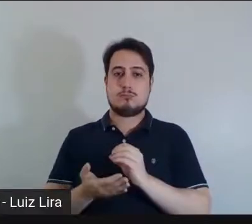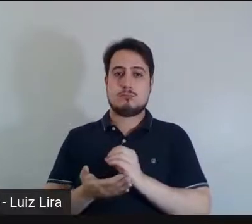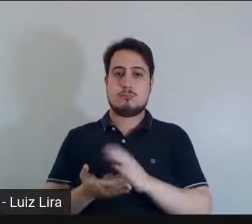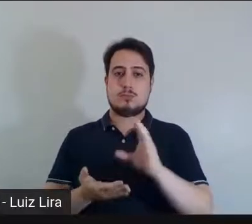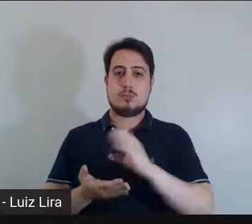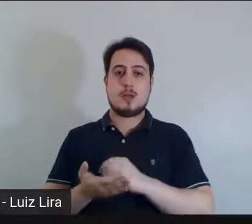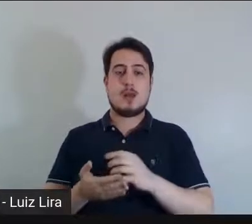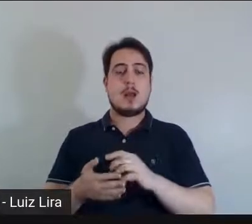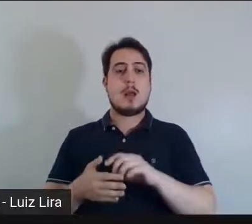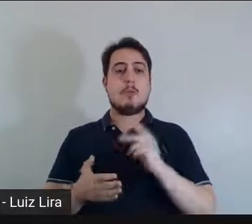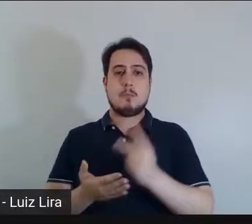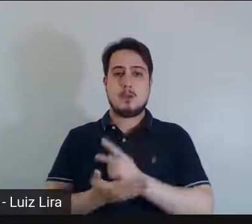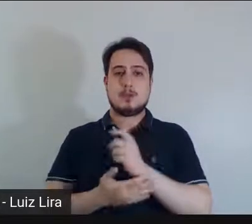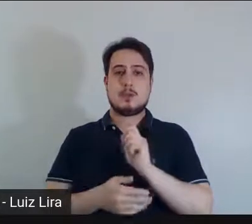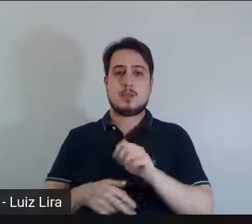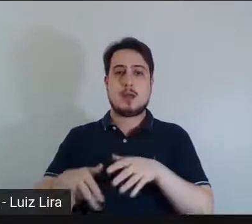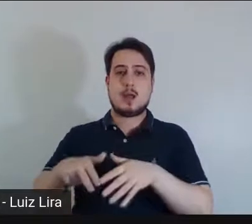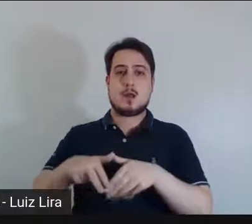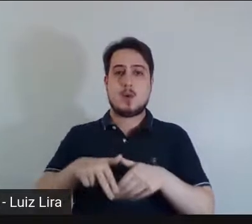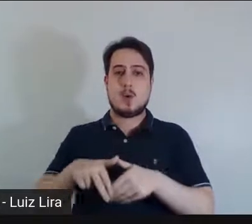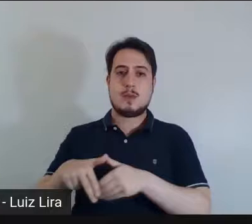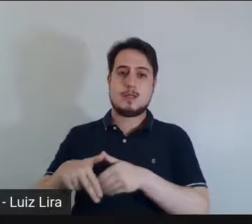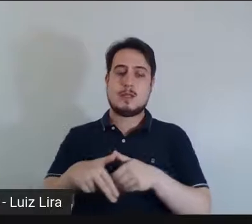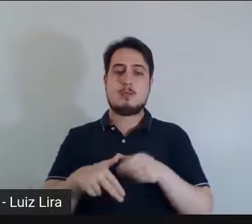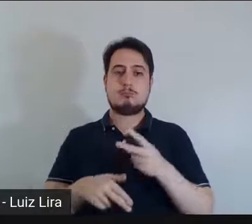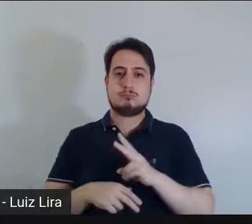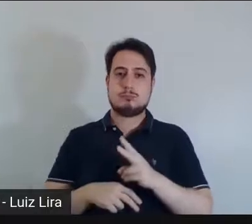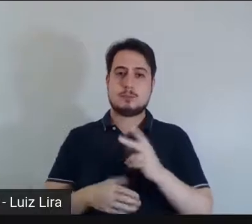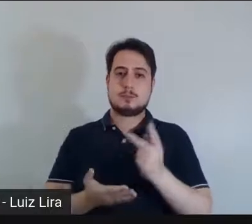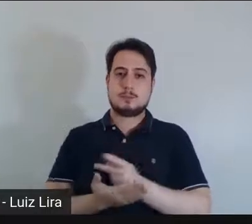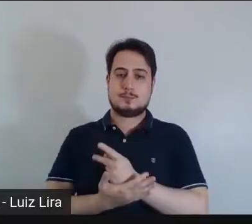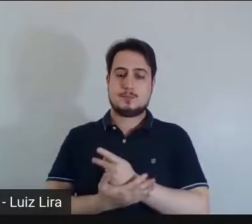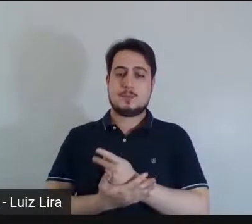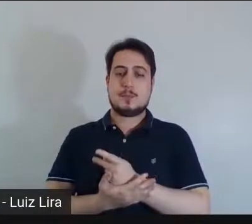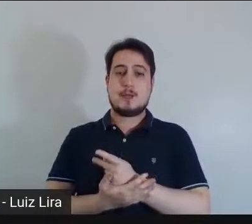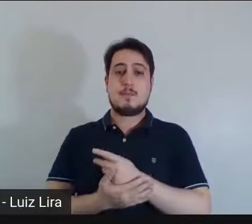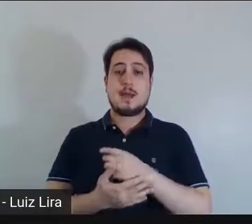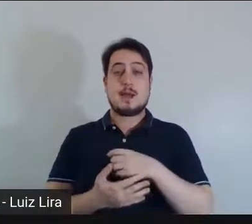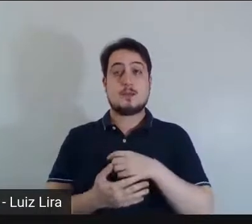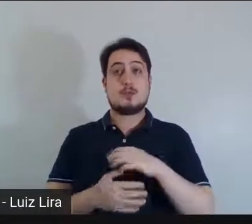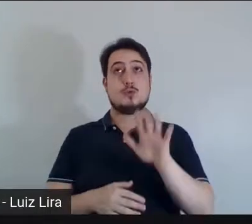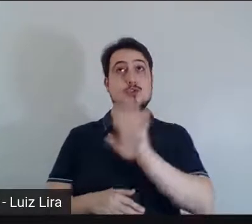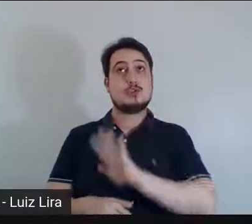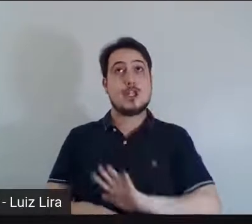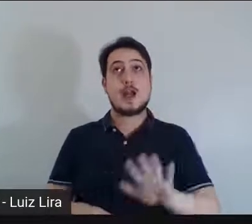cheio para a corrupção, como a gente tem visto aí. Mas, no geral, no ordinário, né? No